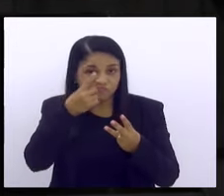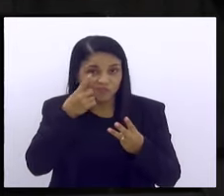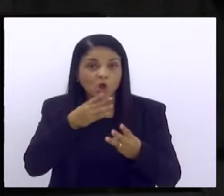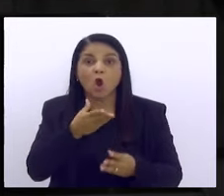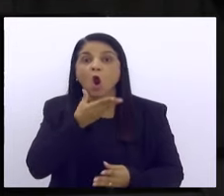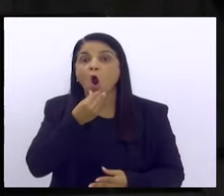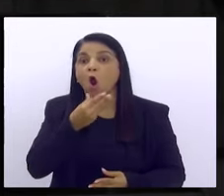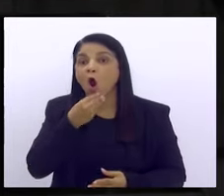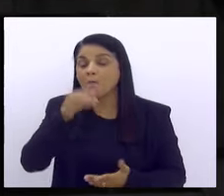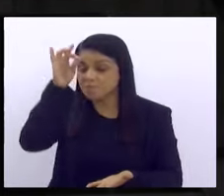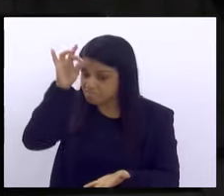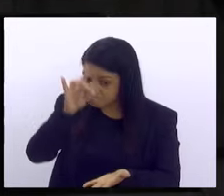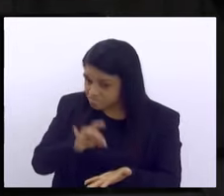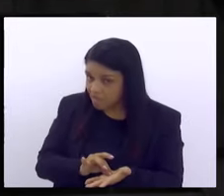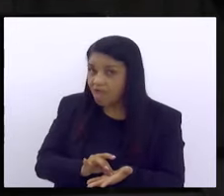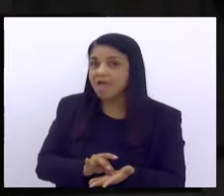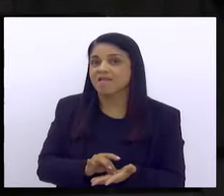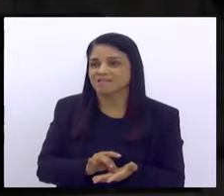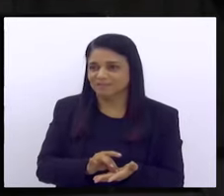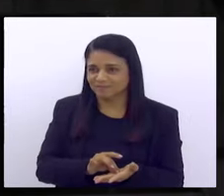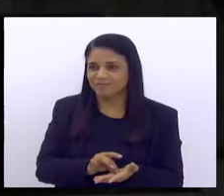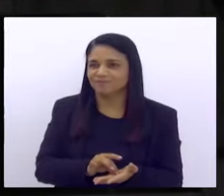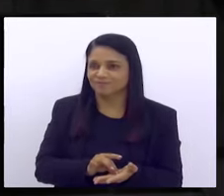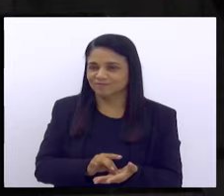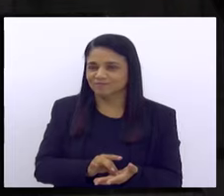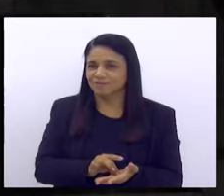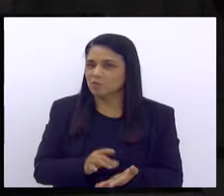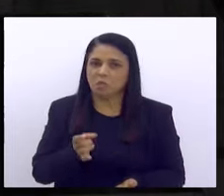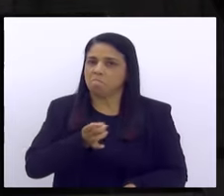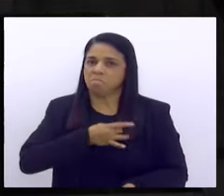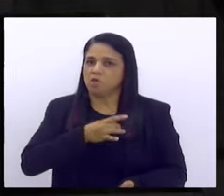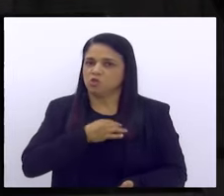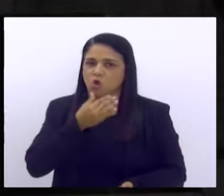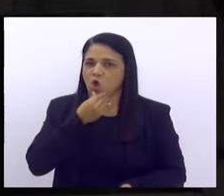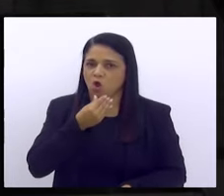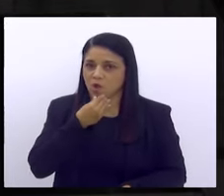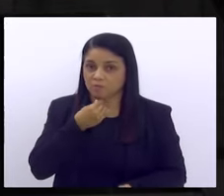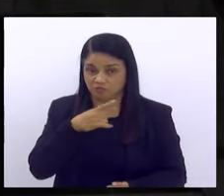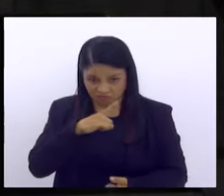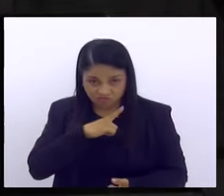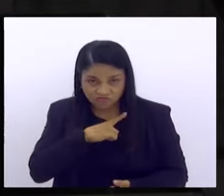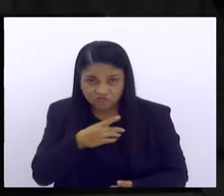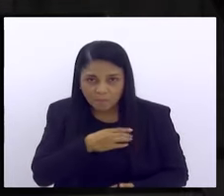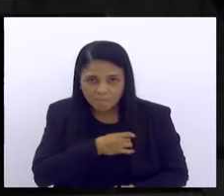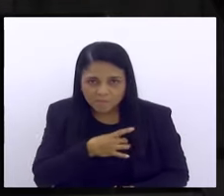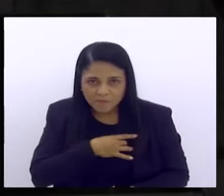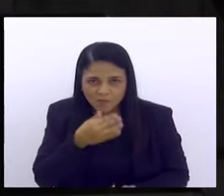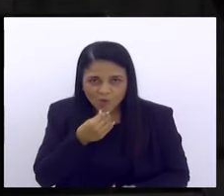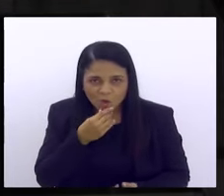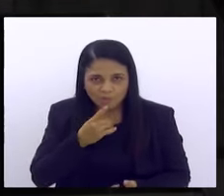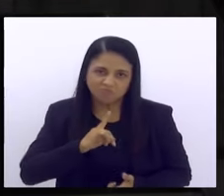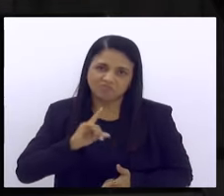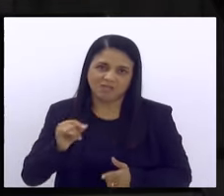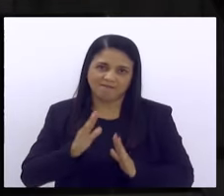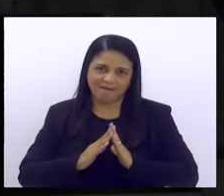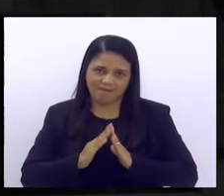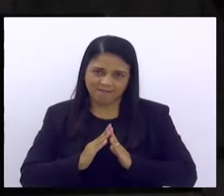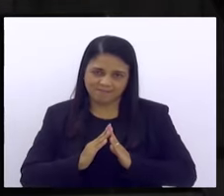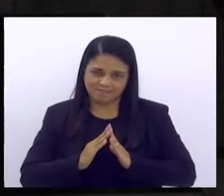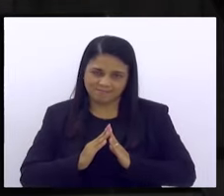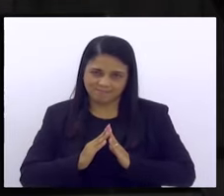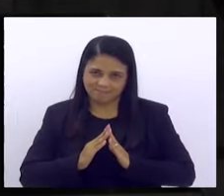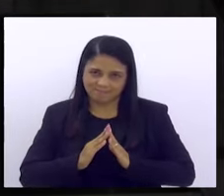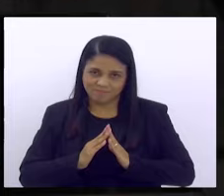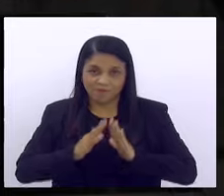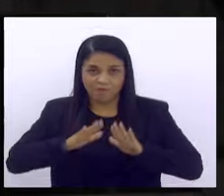homem. Trabalho de homem, porque nós não temos medo de homem. Se nós tivéssemos medo de homem, nós não sairíamos de casa. Se nós